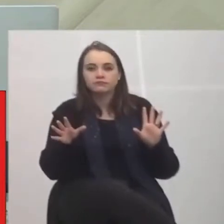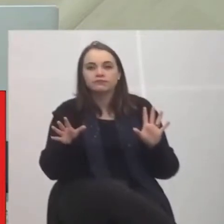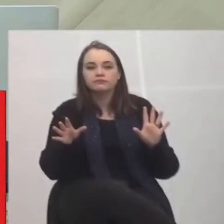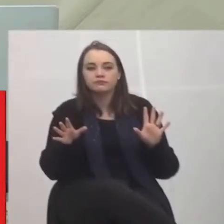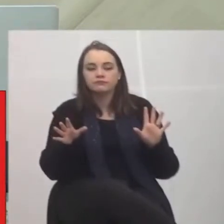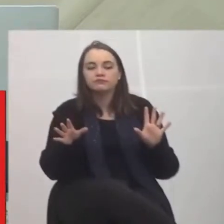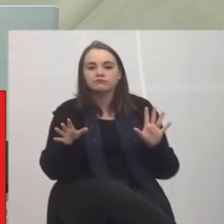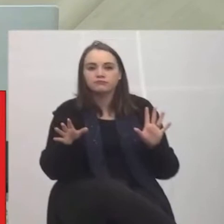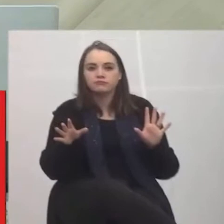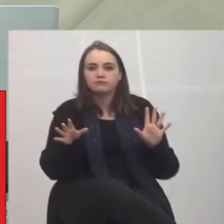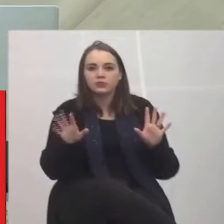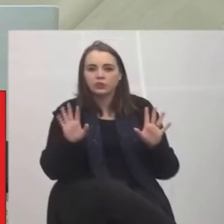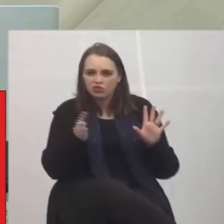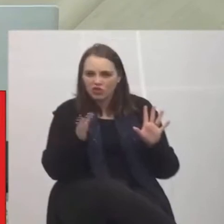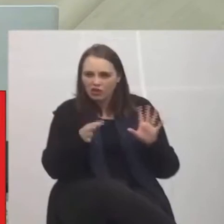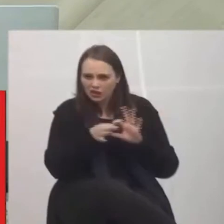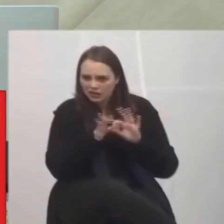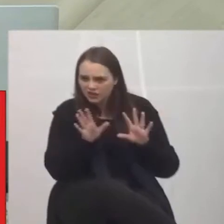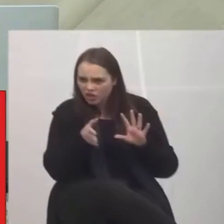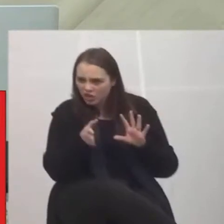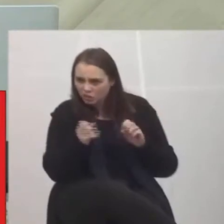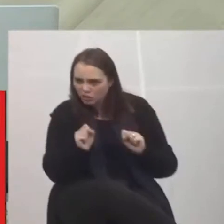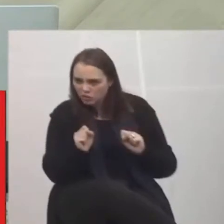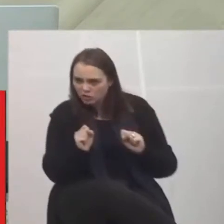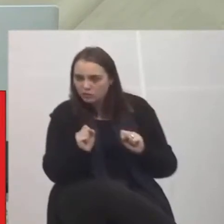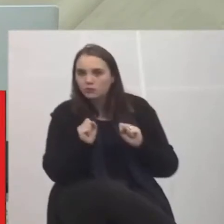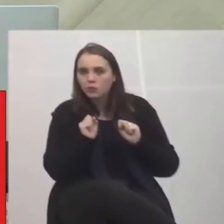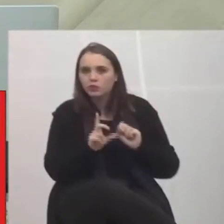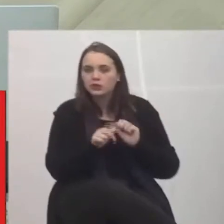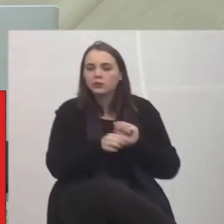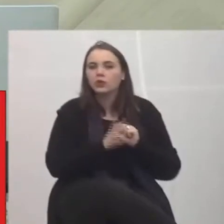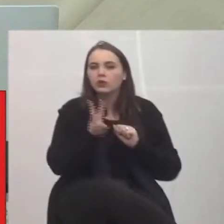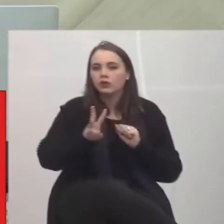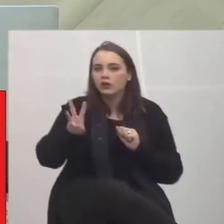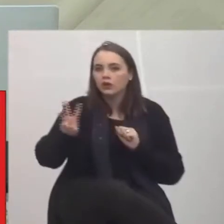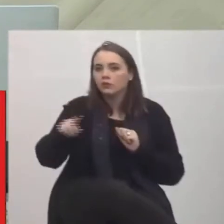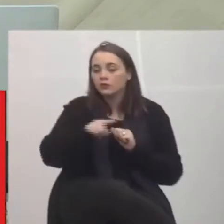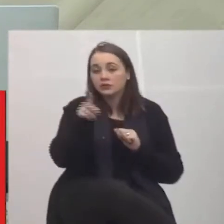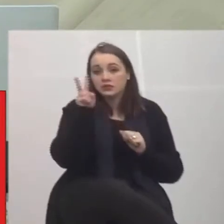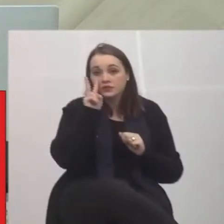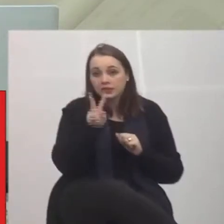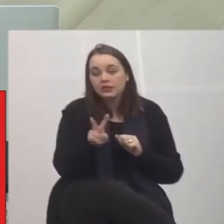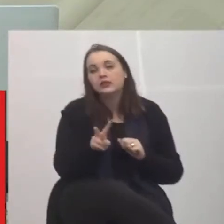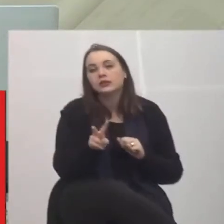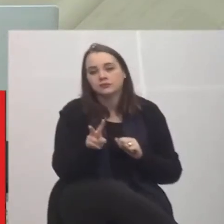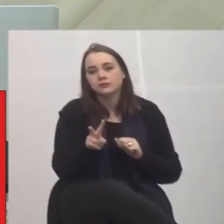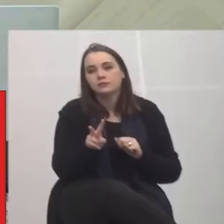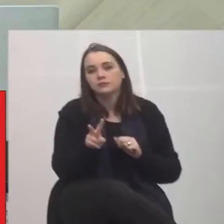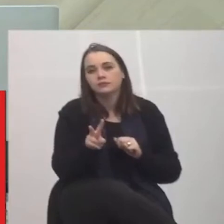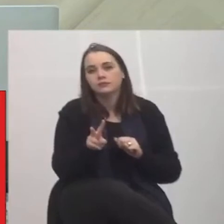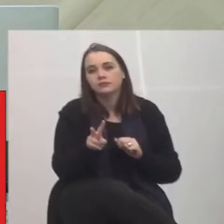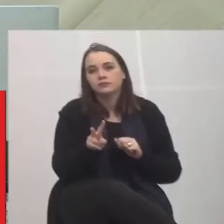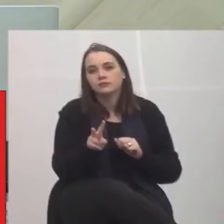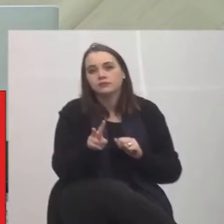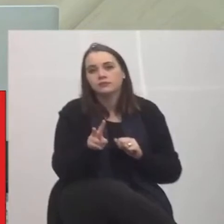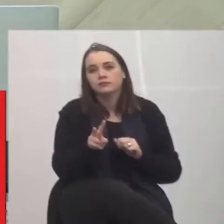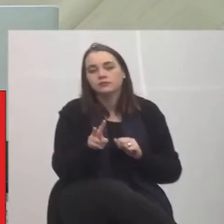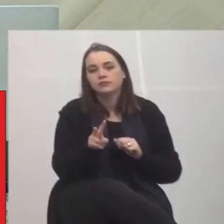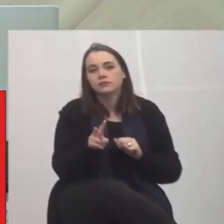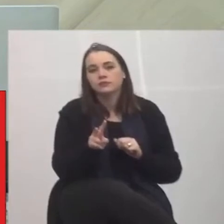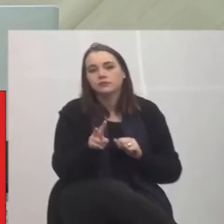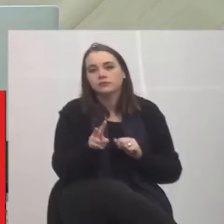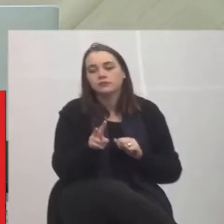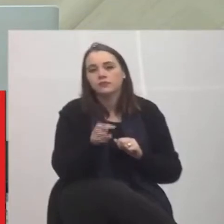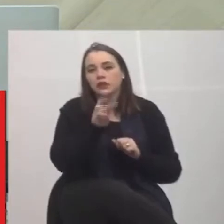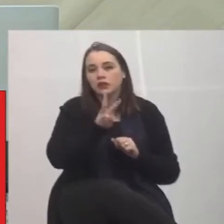E já deve estar, pode até passar o endereço onde ele está disponível. Fica disponível